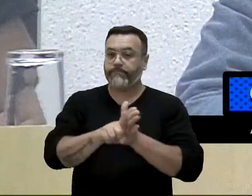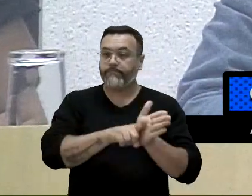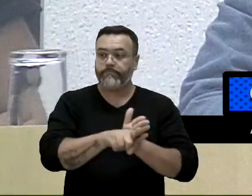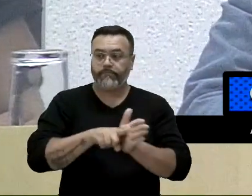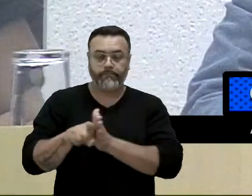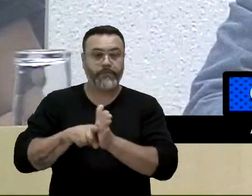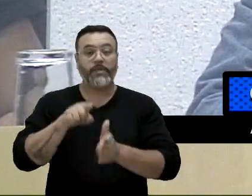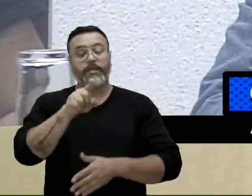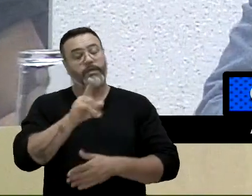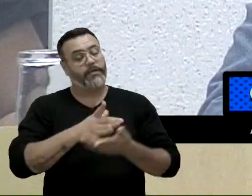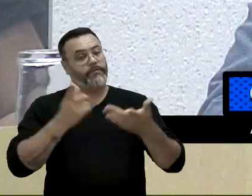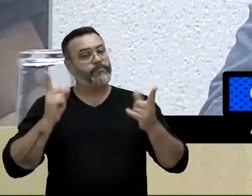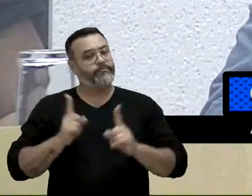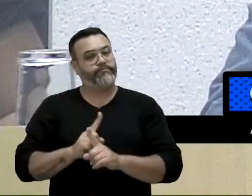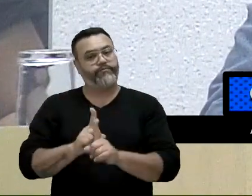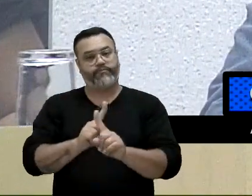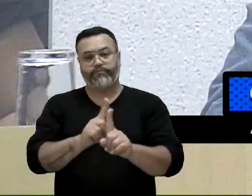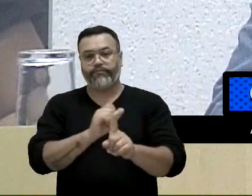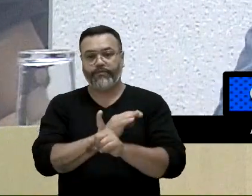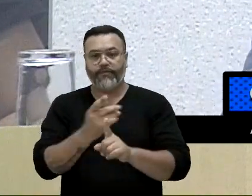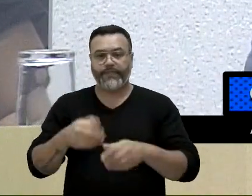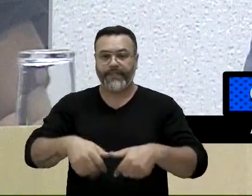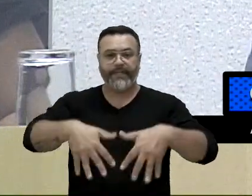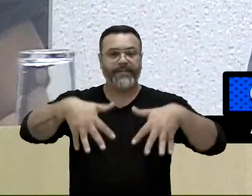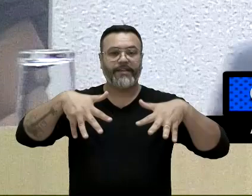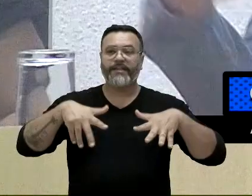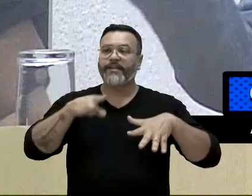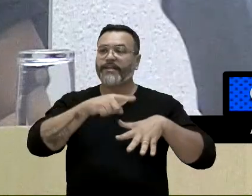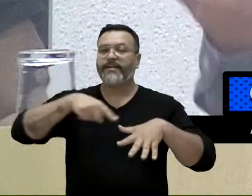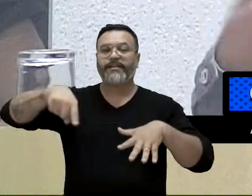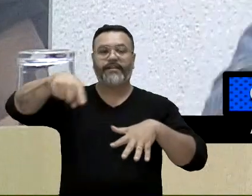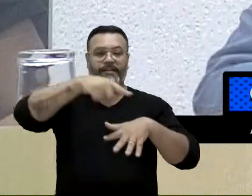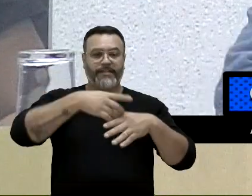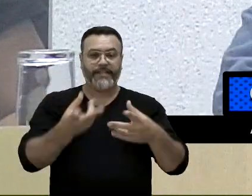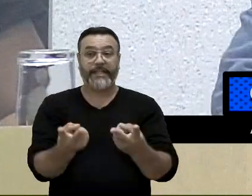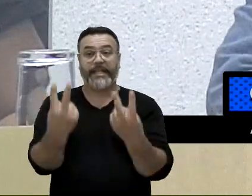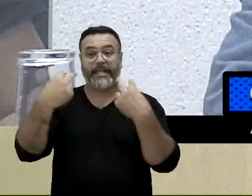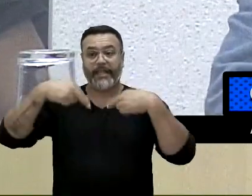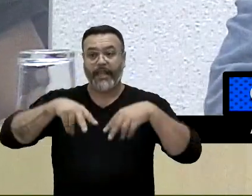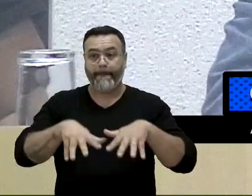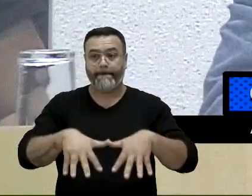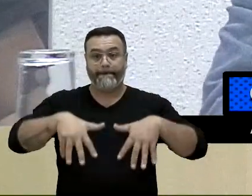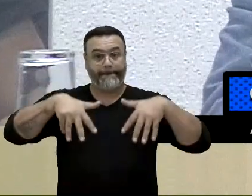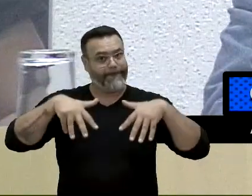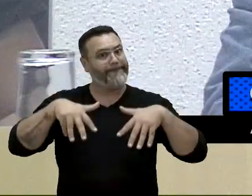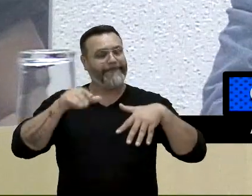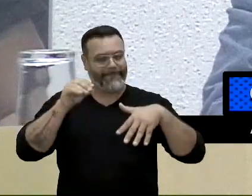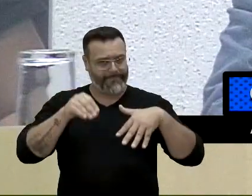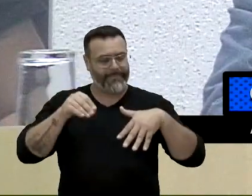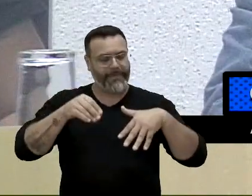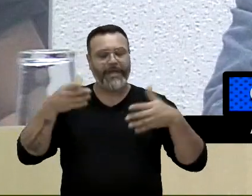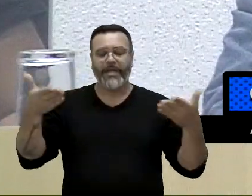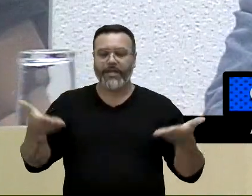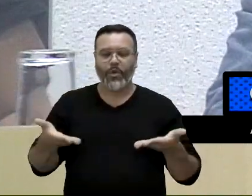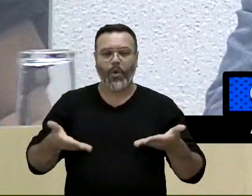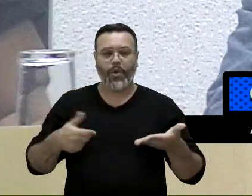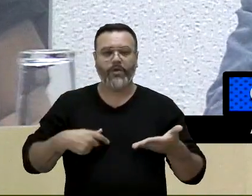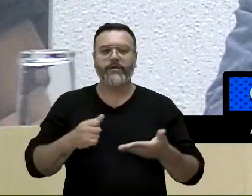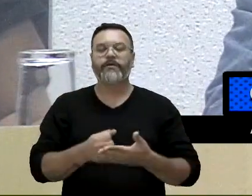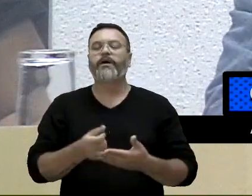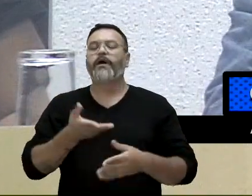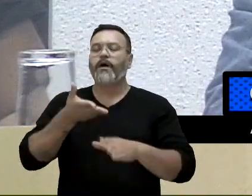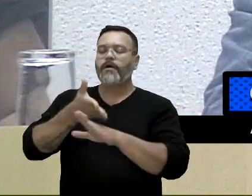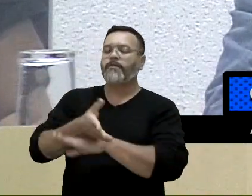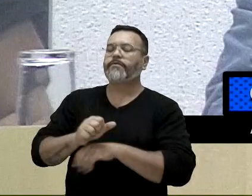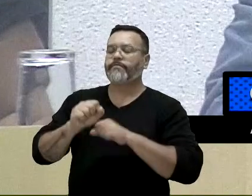Você, munícipe, que nos acompanha aqui na galeria, que na verdade não está na galeria, está no plenário, né? Poderá participar